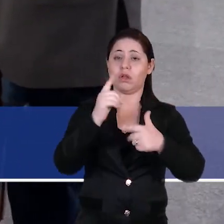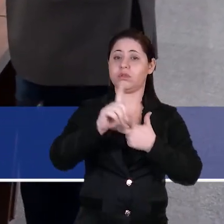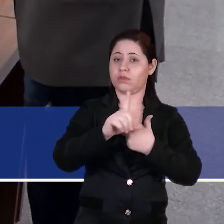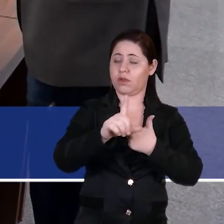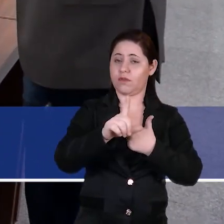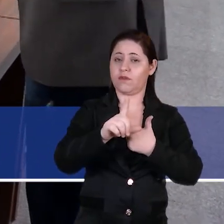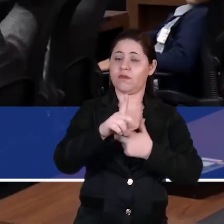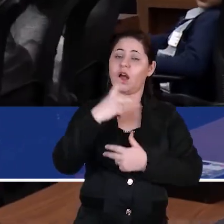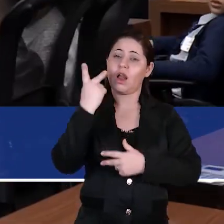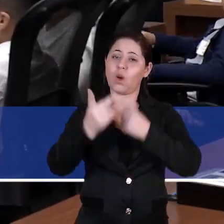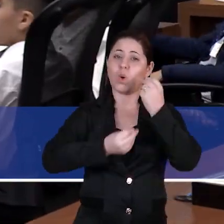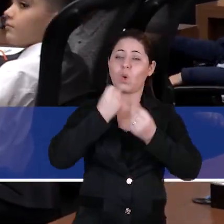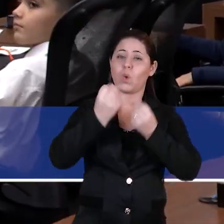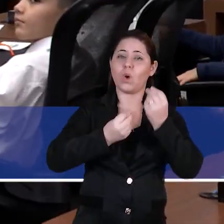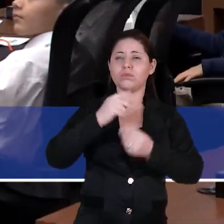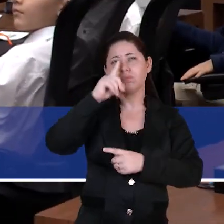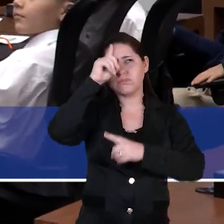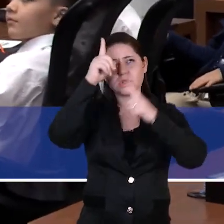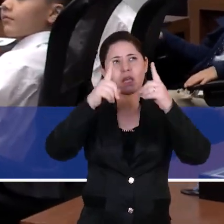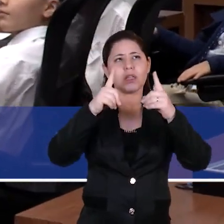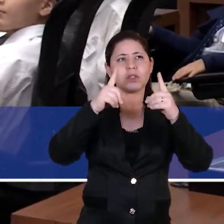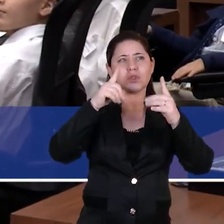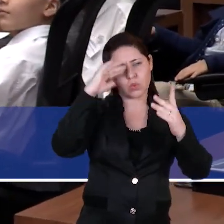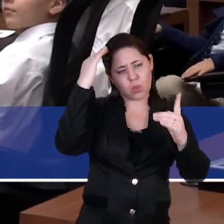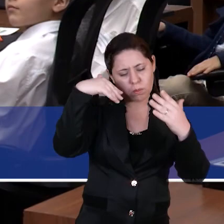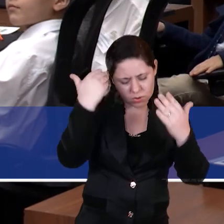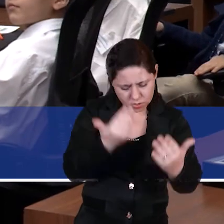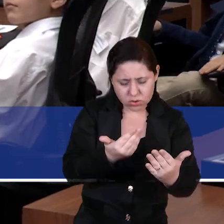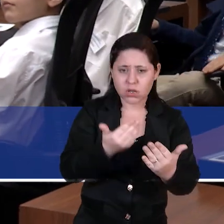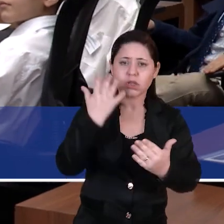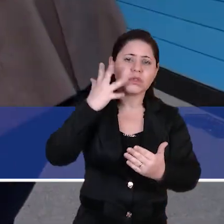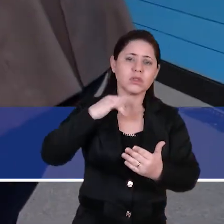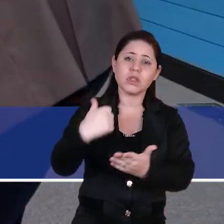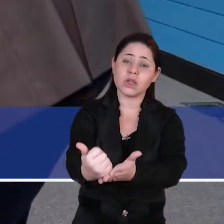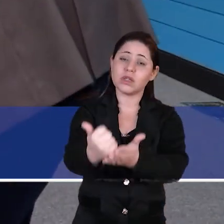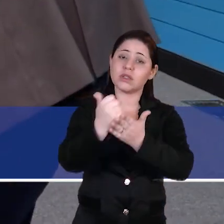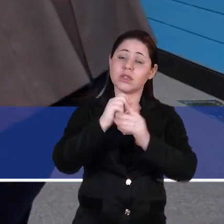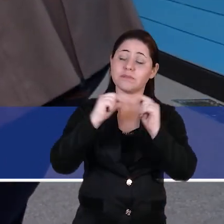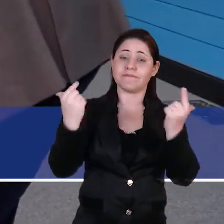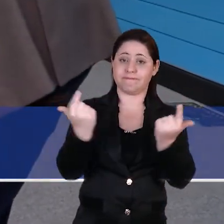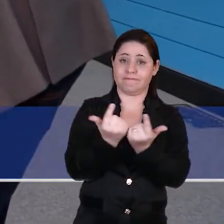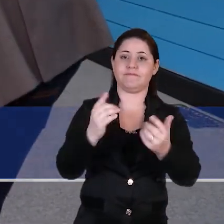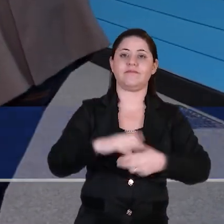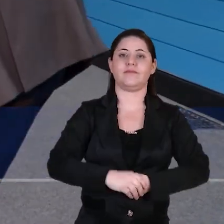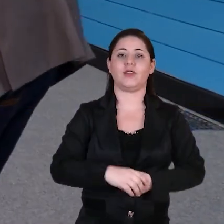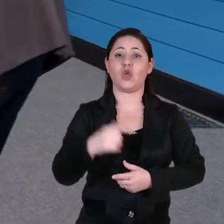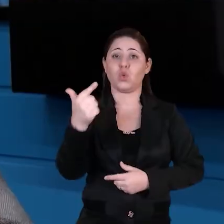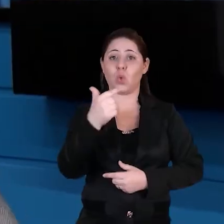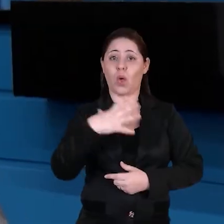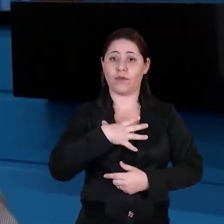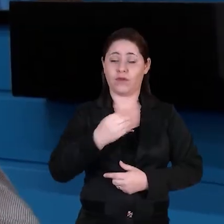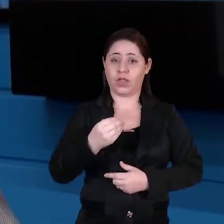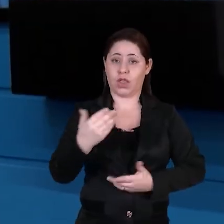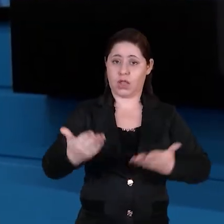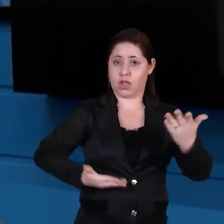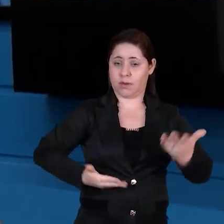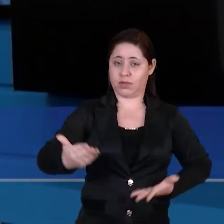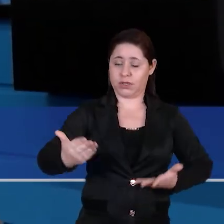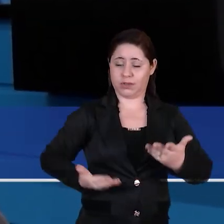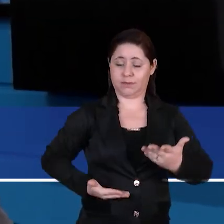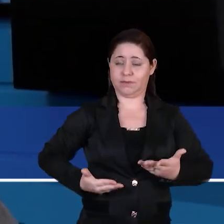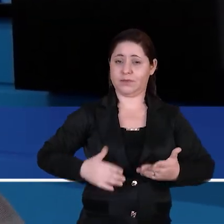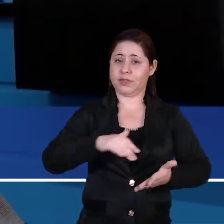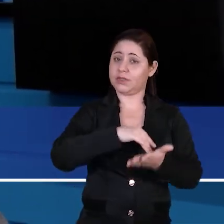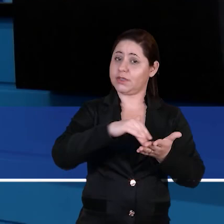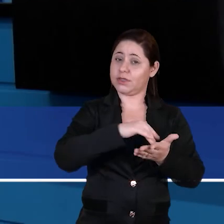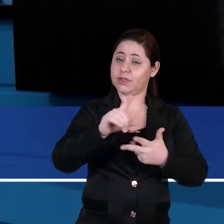Legislativo, Benhur Ferreira, falou como surgiu a ideia de homenagear as crianças, trazendo elas para a Assembleia. 2 filhas de uma servidora nossa,